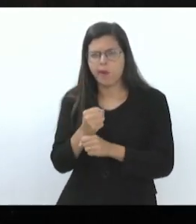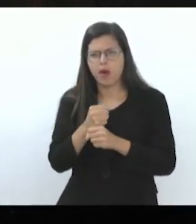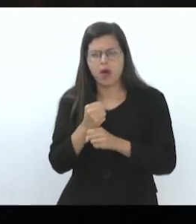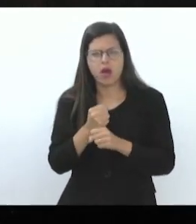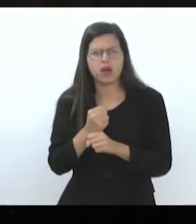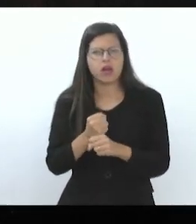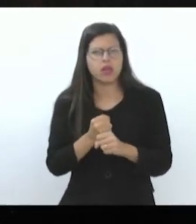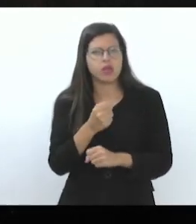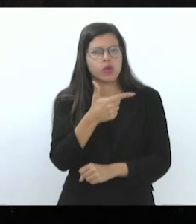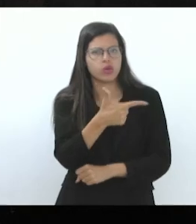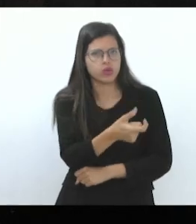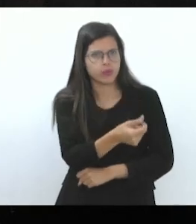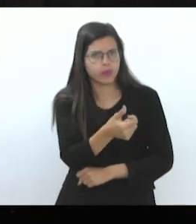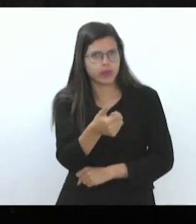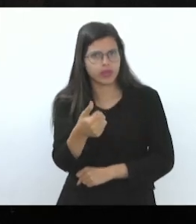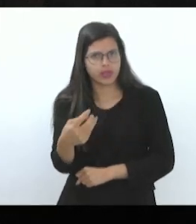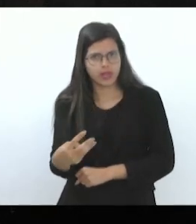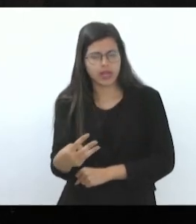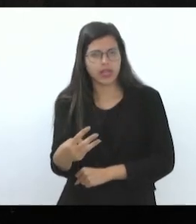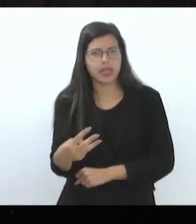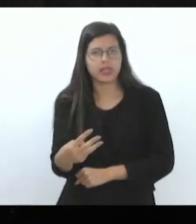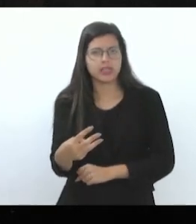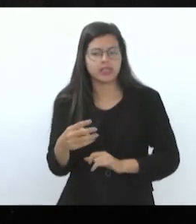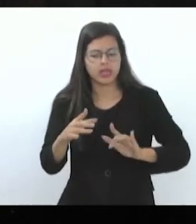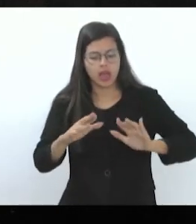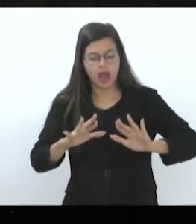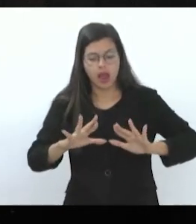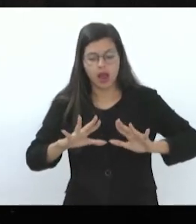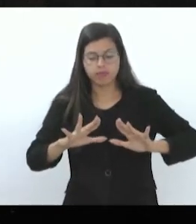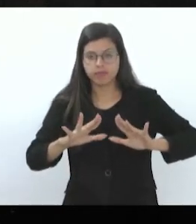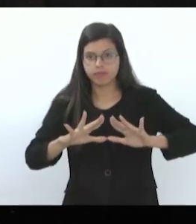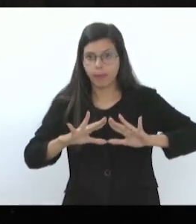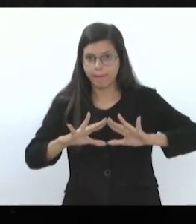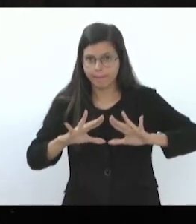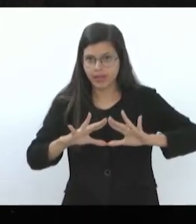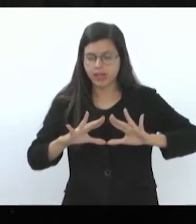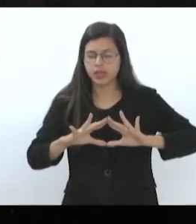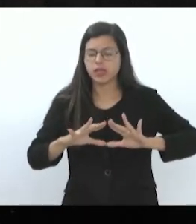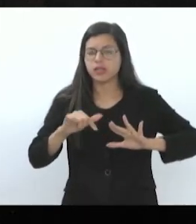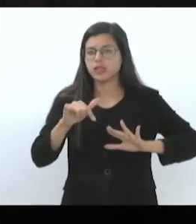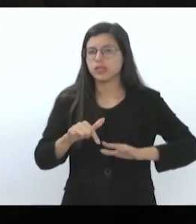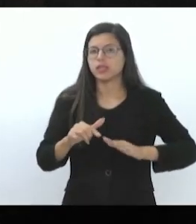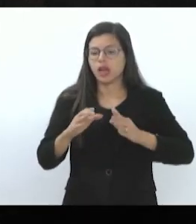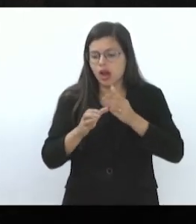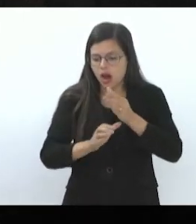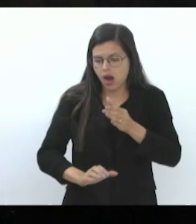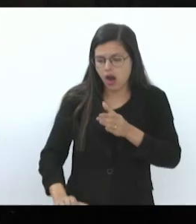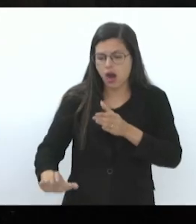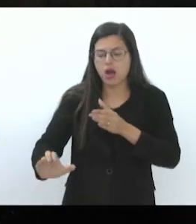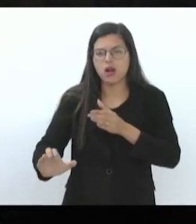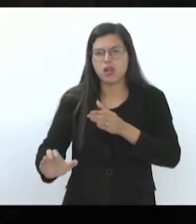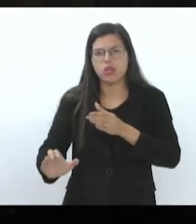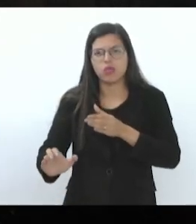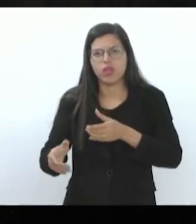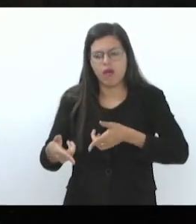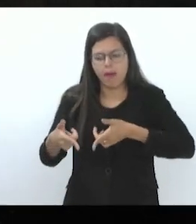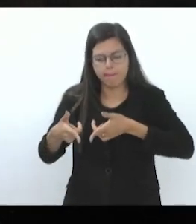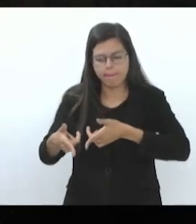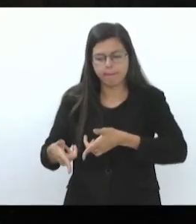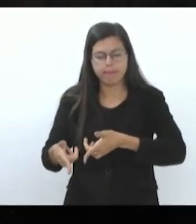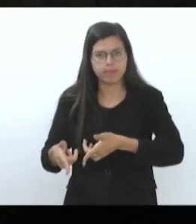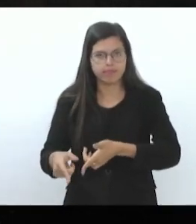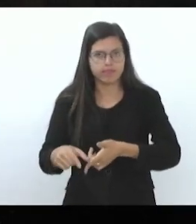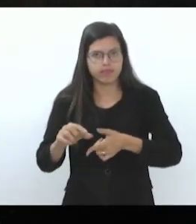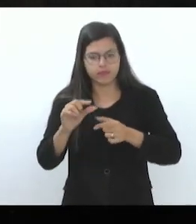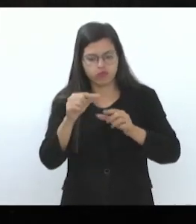2013, foi lá a milícia que estava perfurando o cano para fazer assentamento em cima da adutora. Agora, em